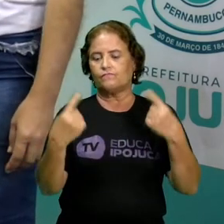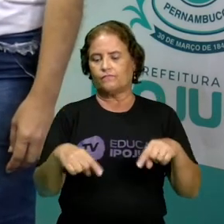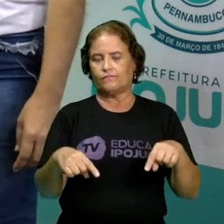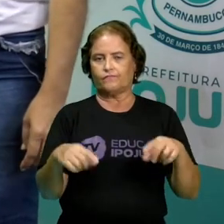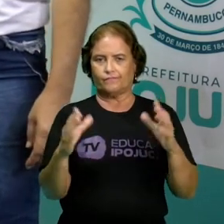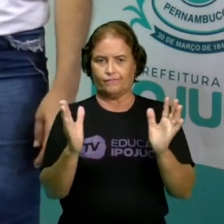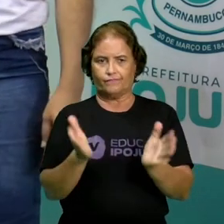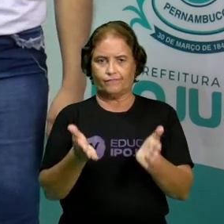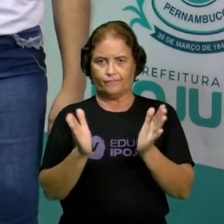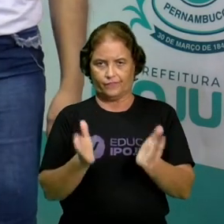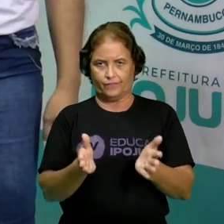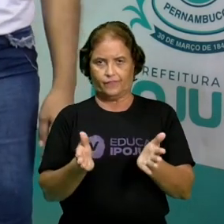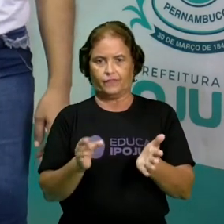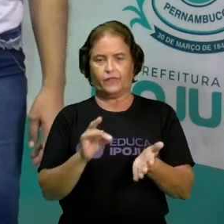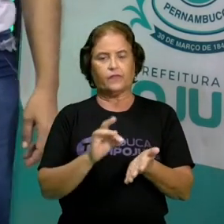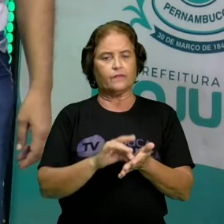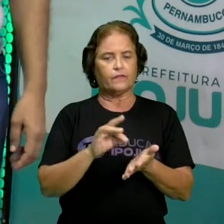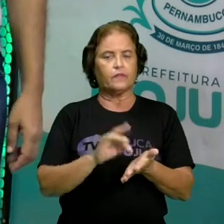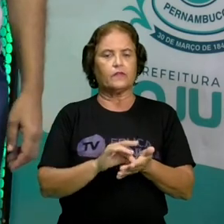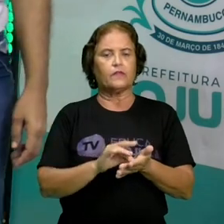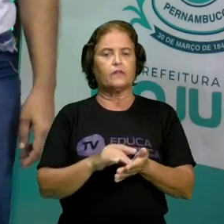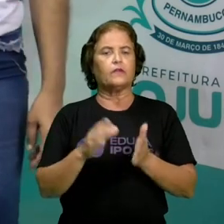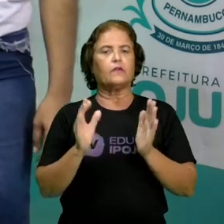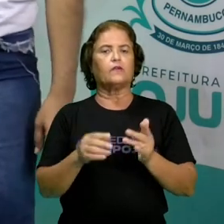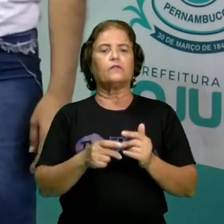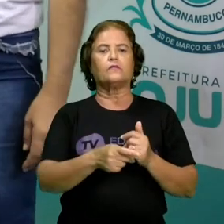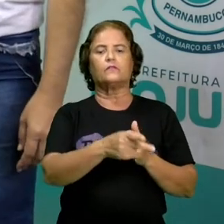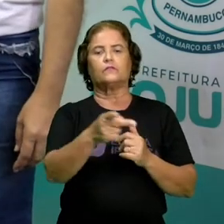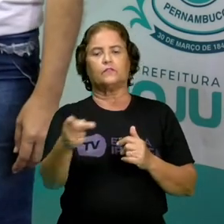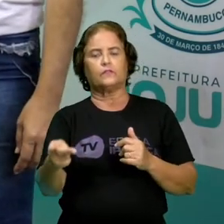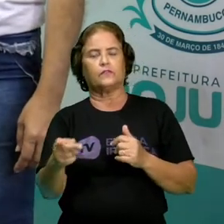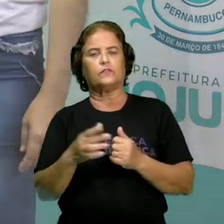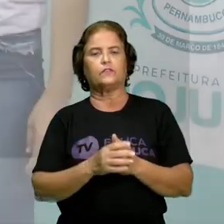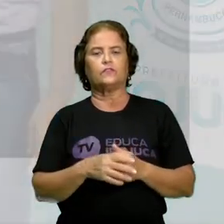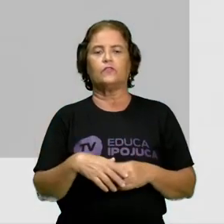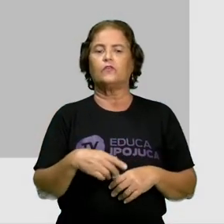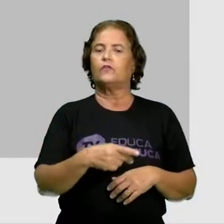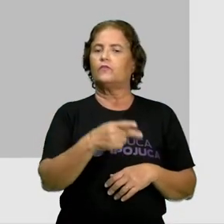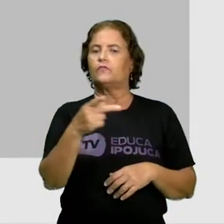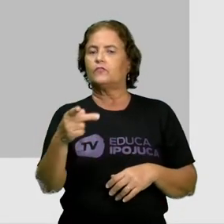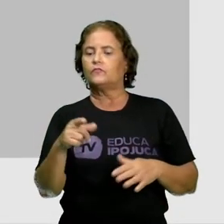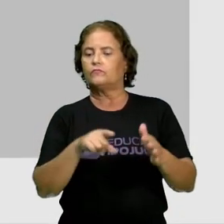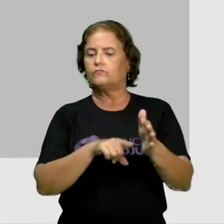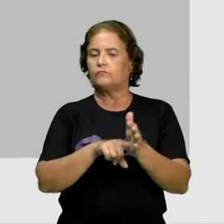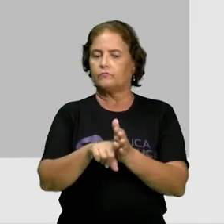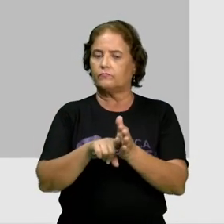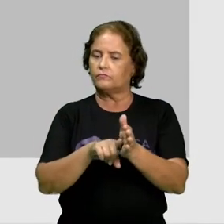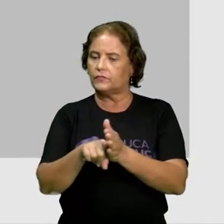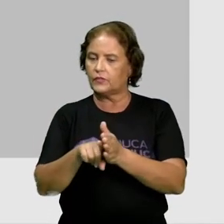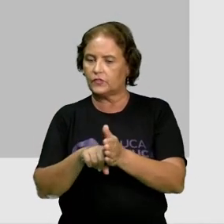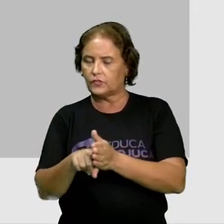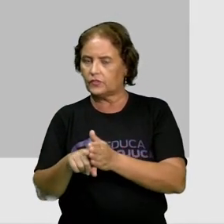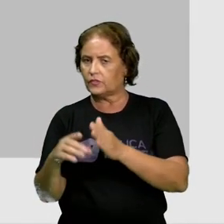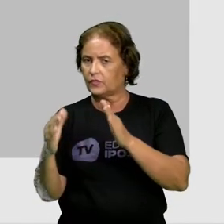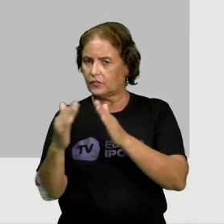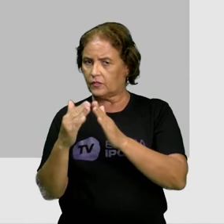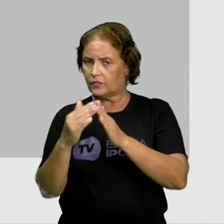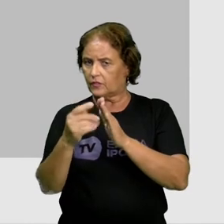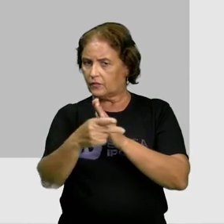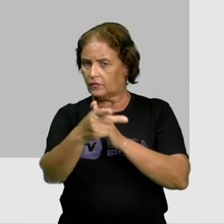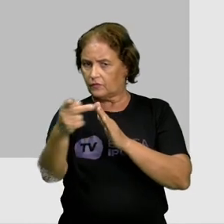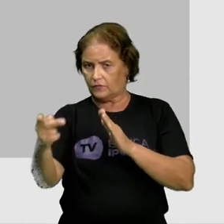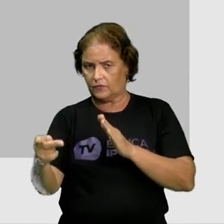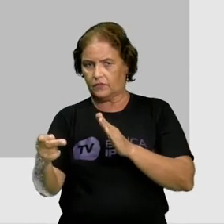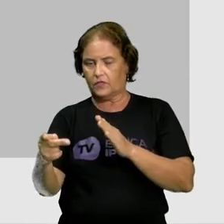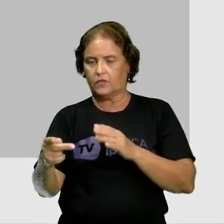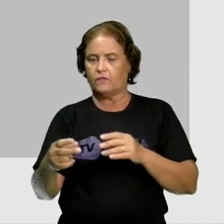Isso mesmo. E agora, crianças, é com vocês. Vocês irão fazer uma pesquisa aí na casa de vocês,